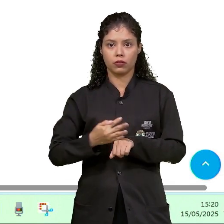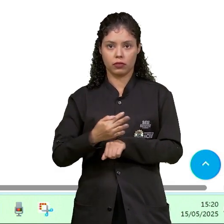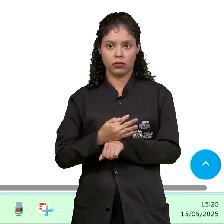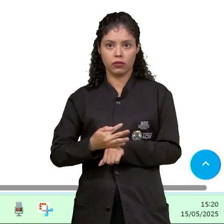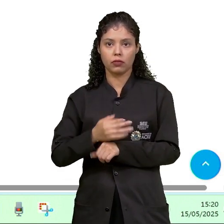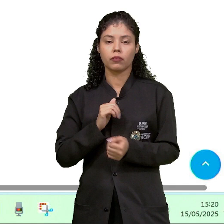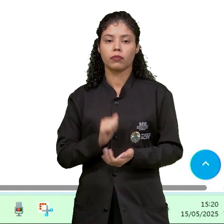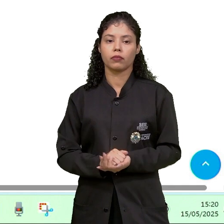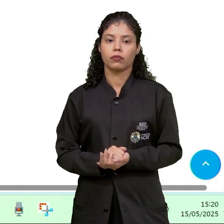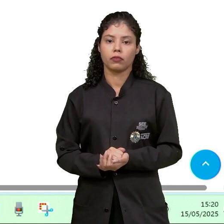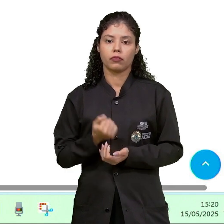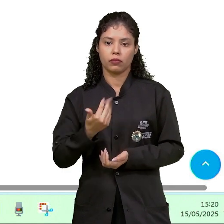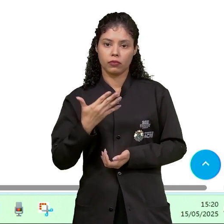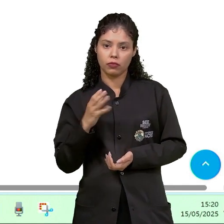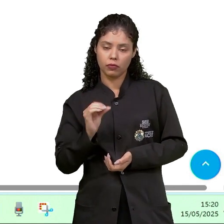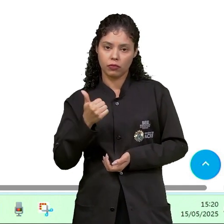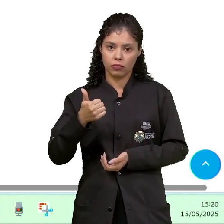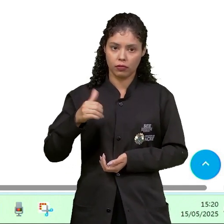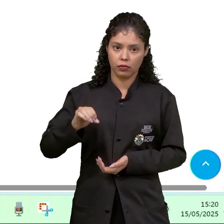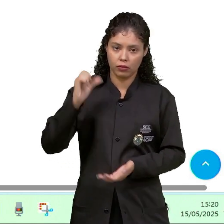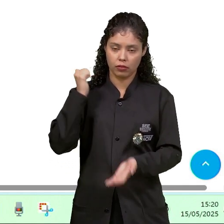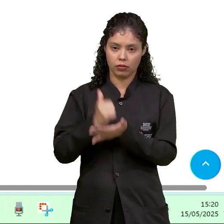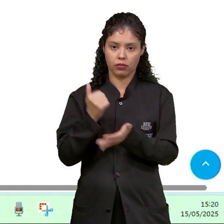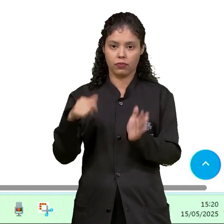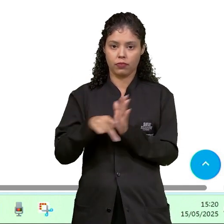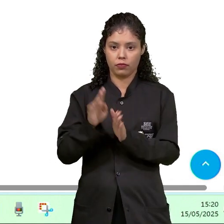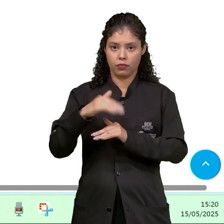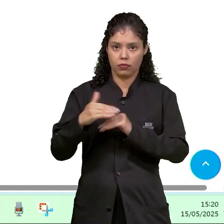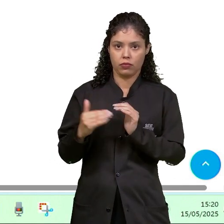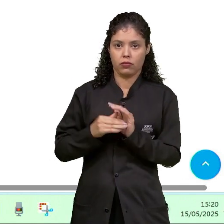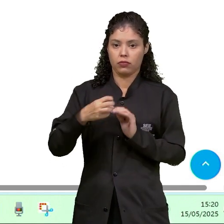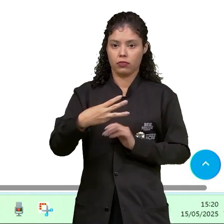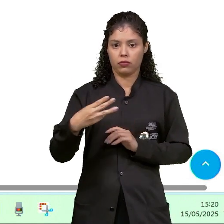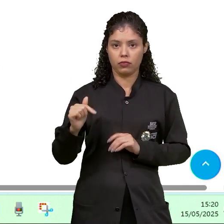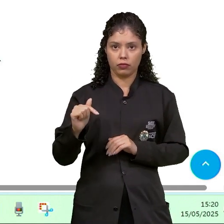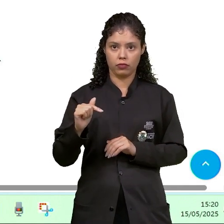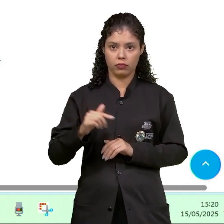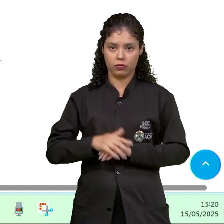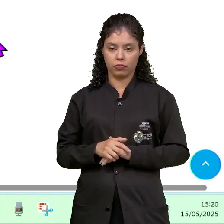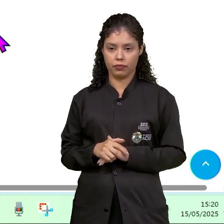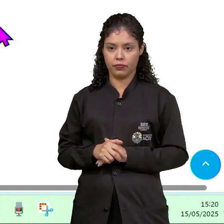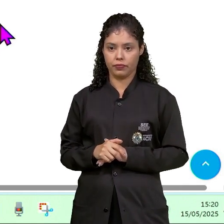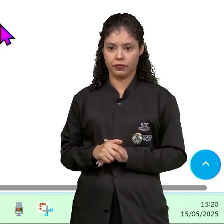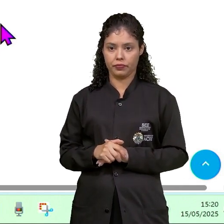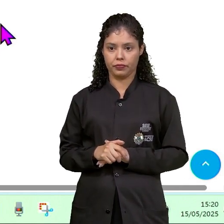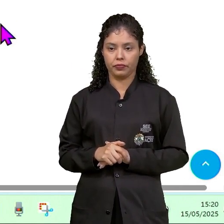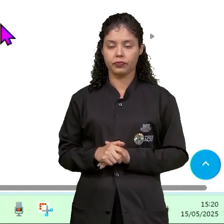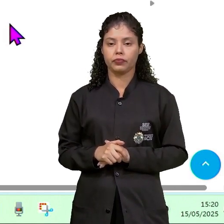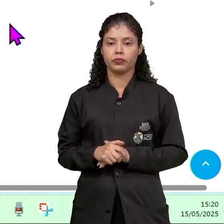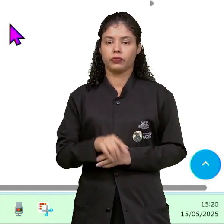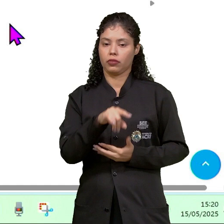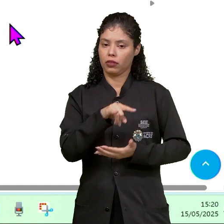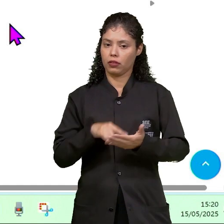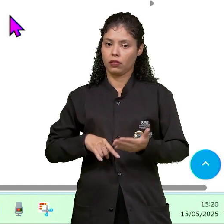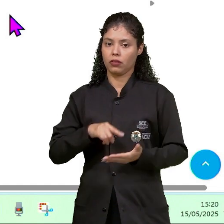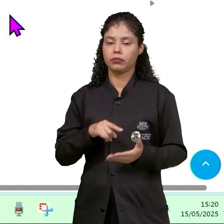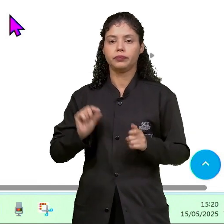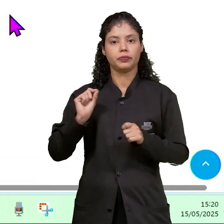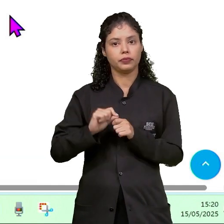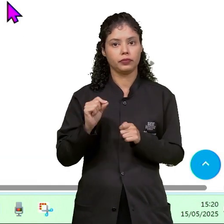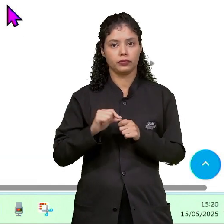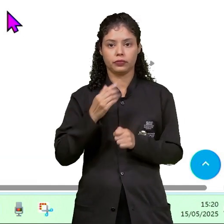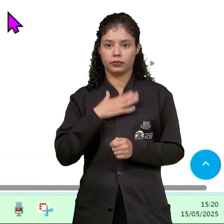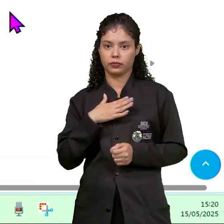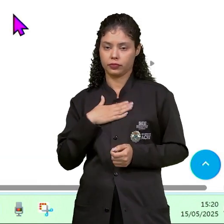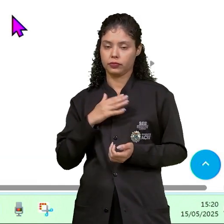despachos, 19 ofícios, né? Totalizando tudo, 37 documentos que eu fiz no meu setor